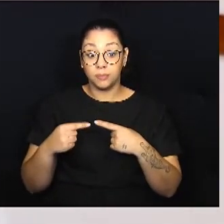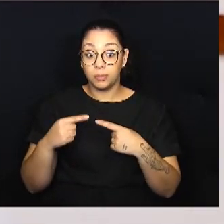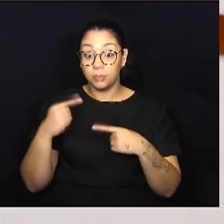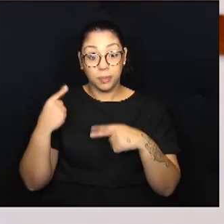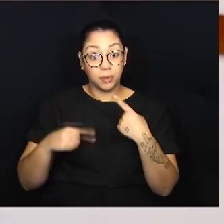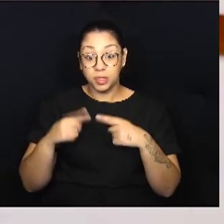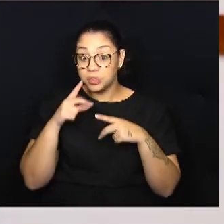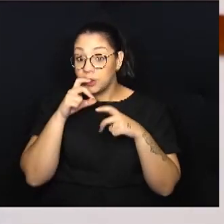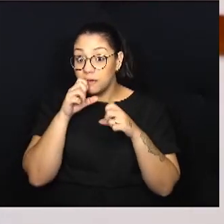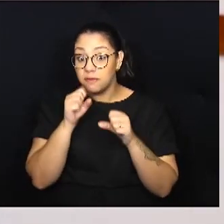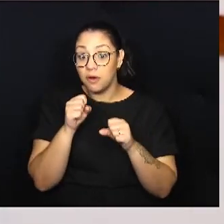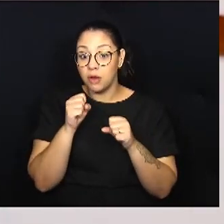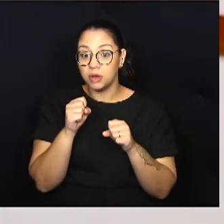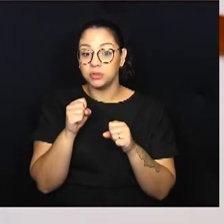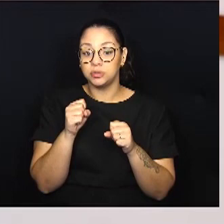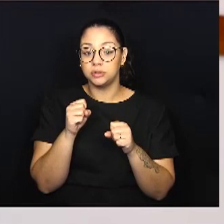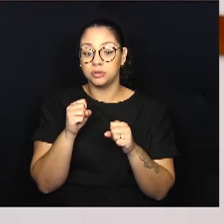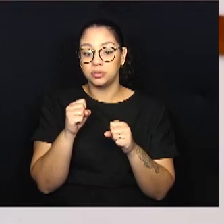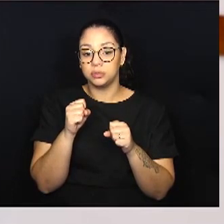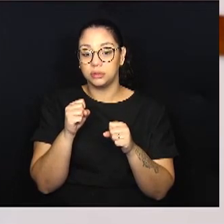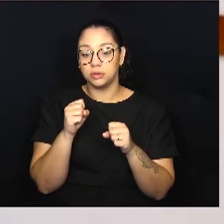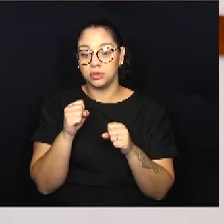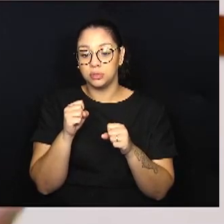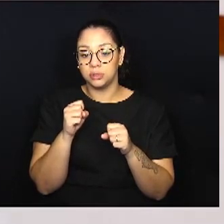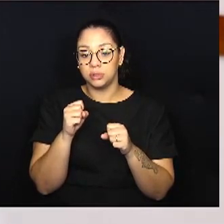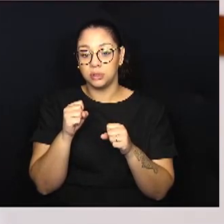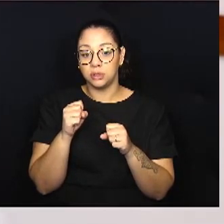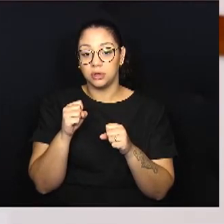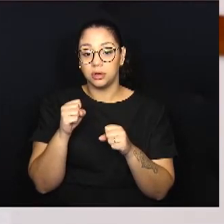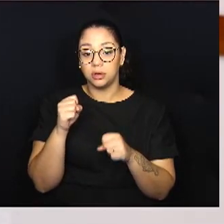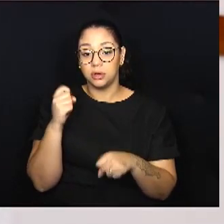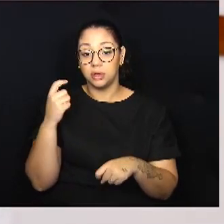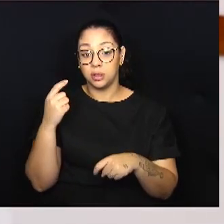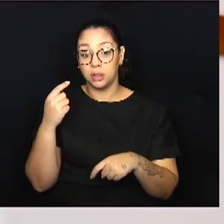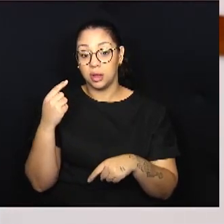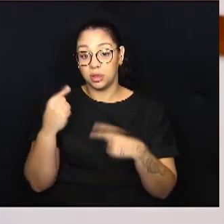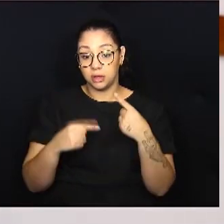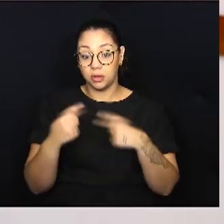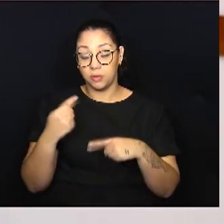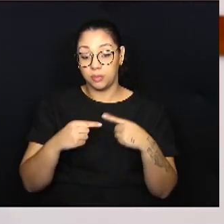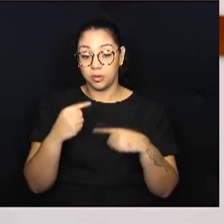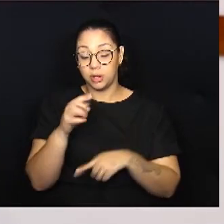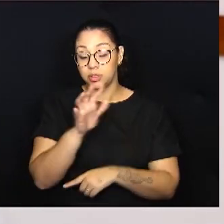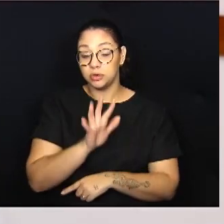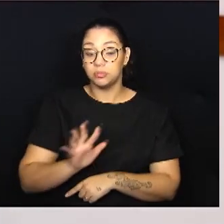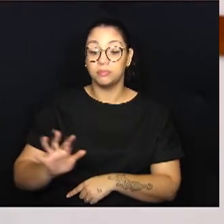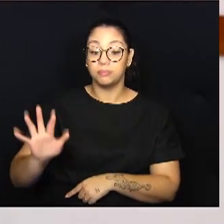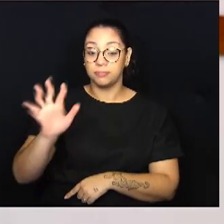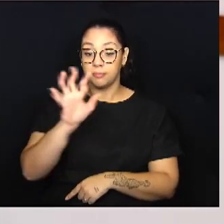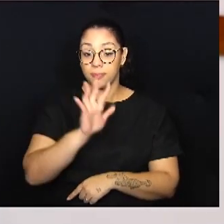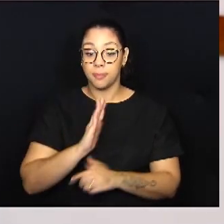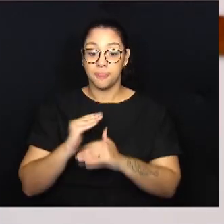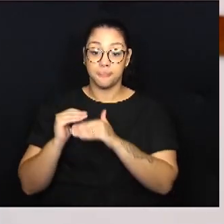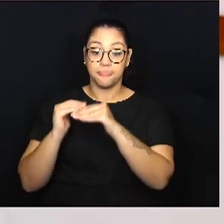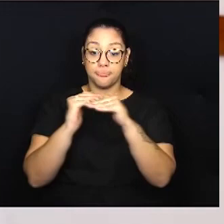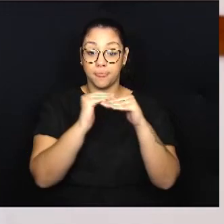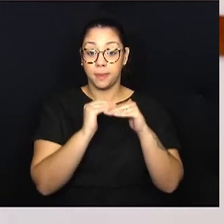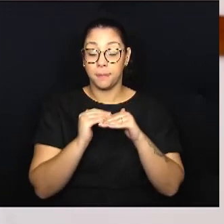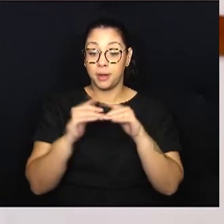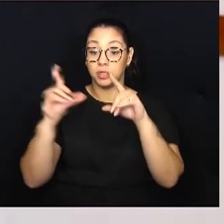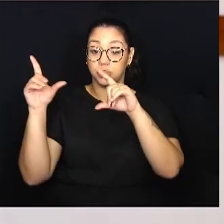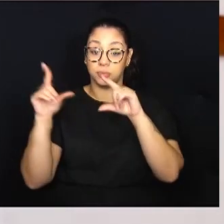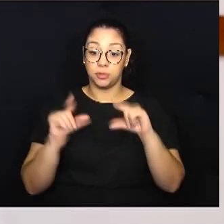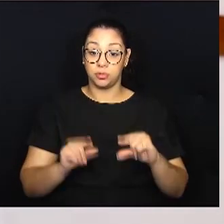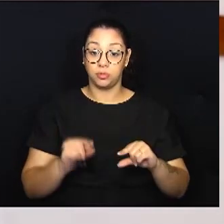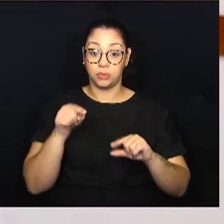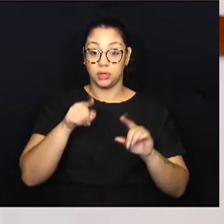forte, né, e uma política uniformizada para que coíbam esses tipos de crime,